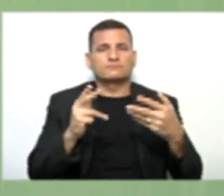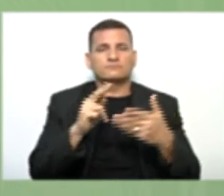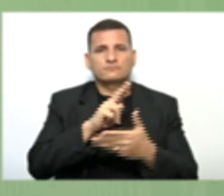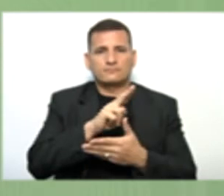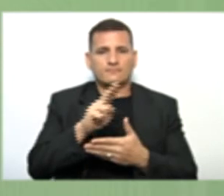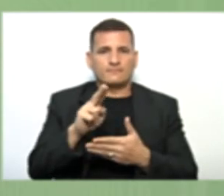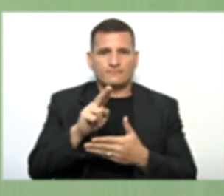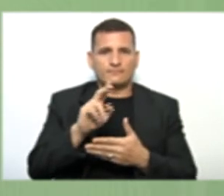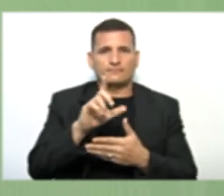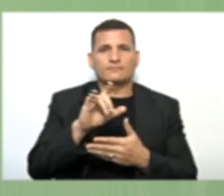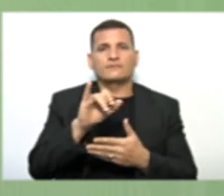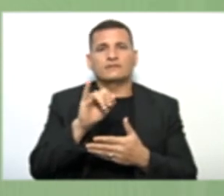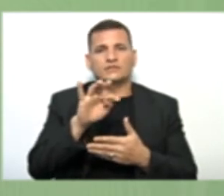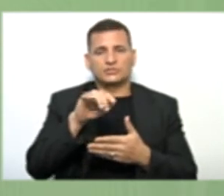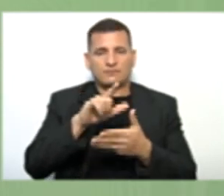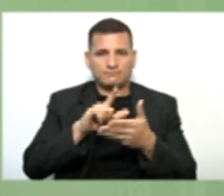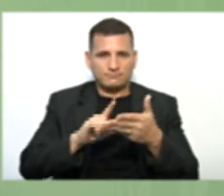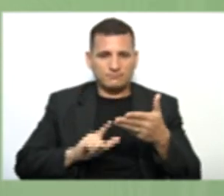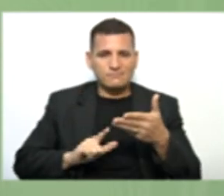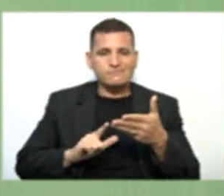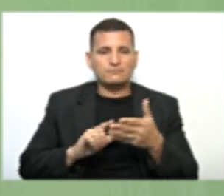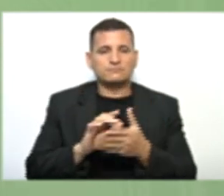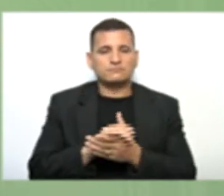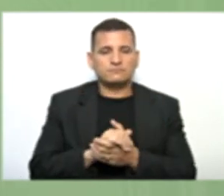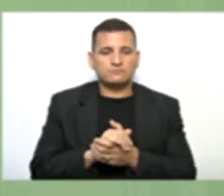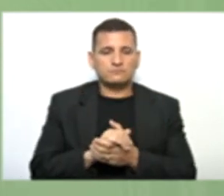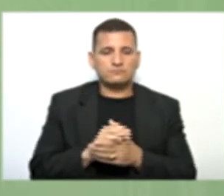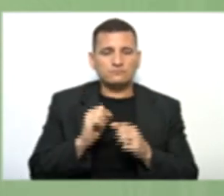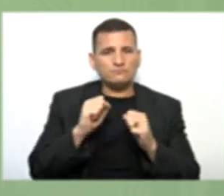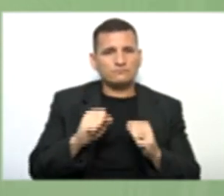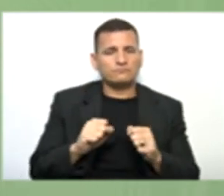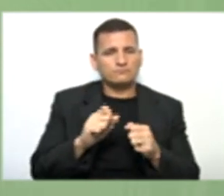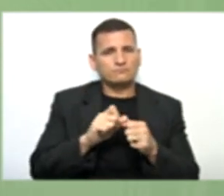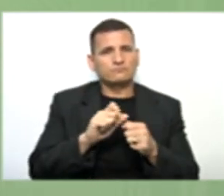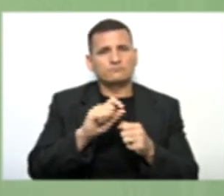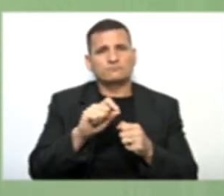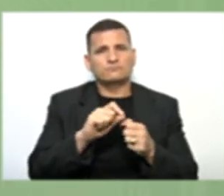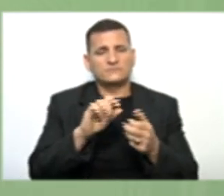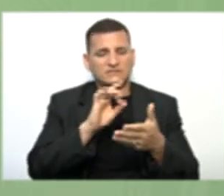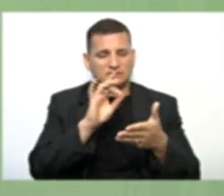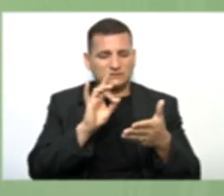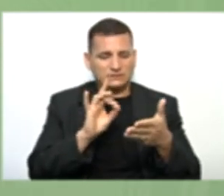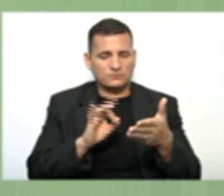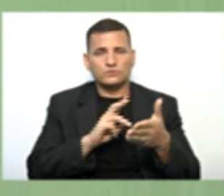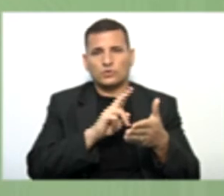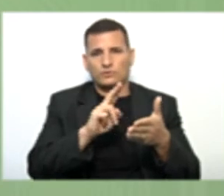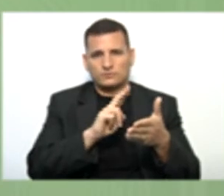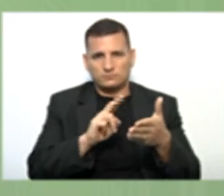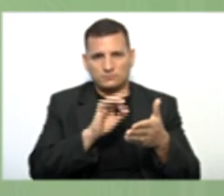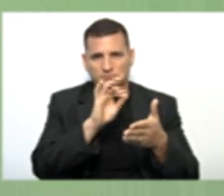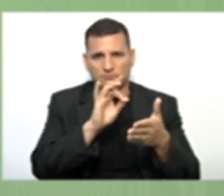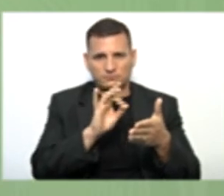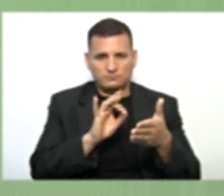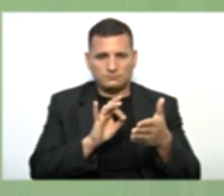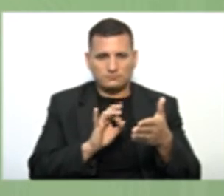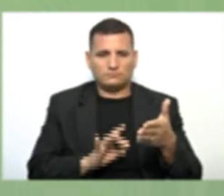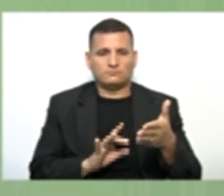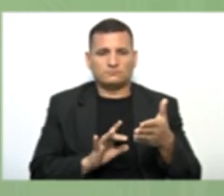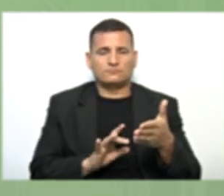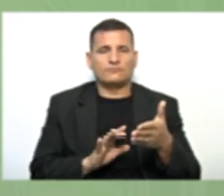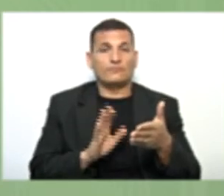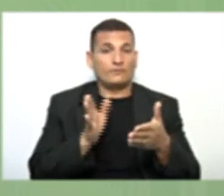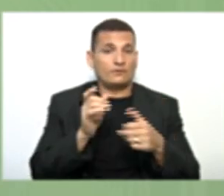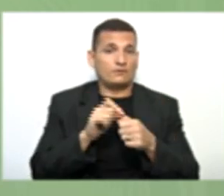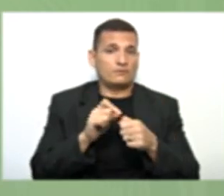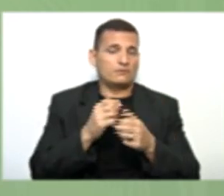lista, todos, tá? Poderíamos fazer isso recuperando cada nome da lista, individualmente. Obviamente, foi o que nós fizemos na